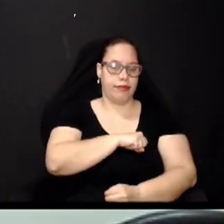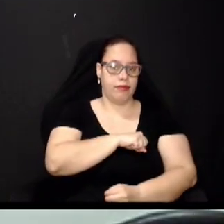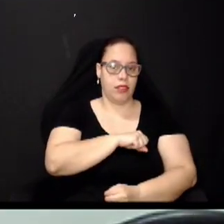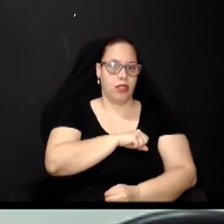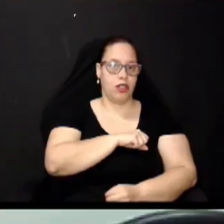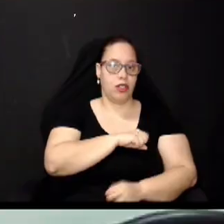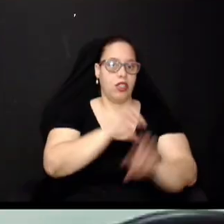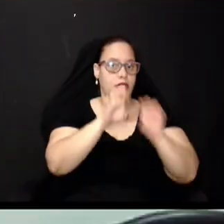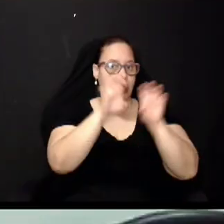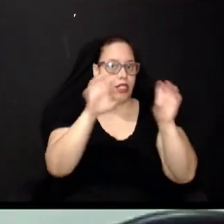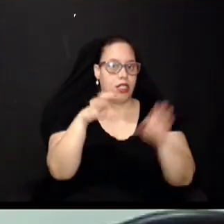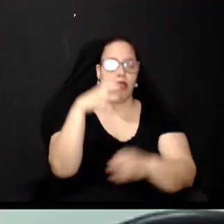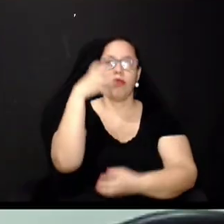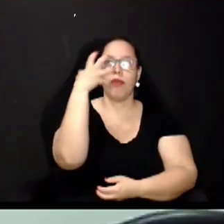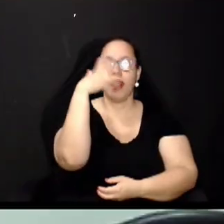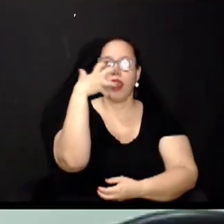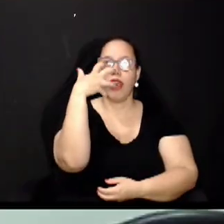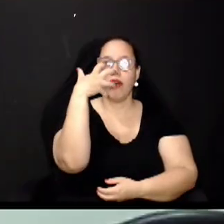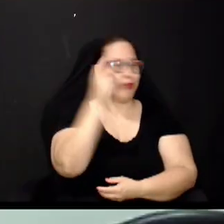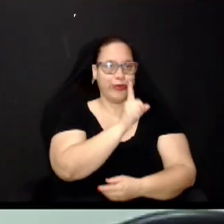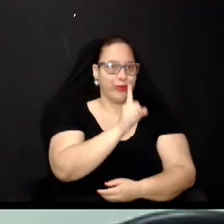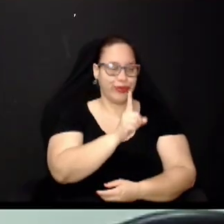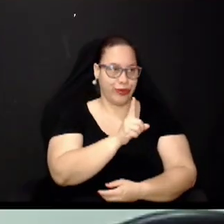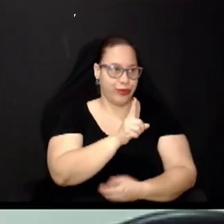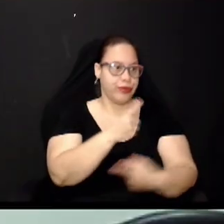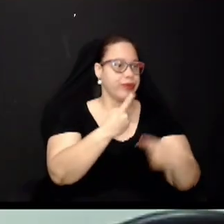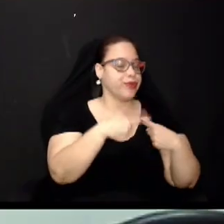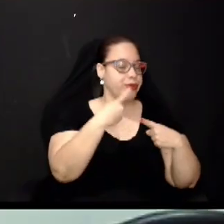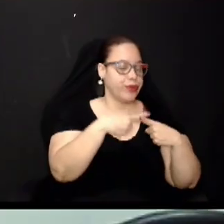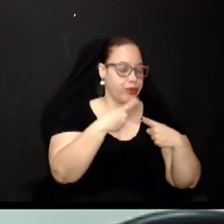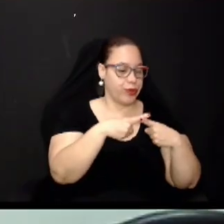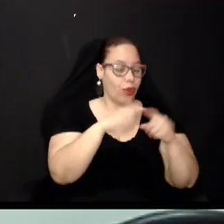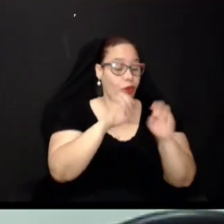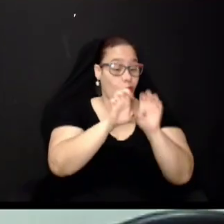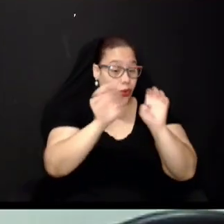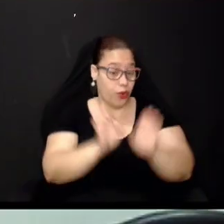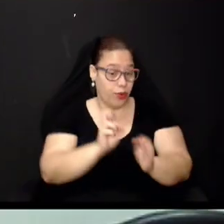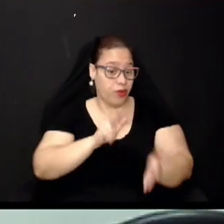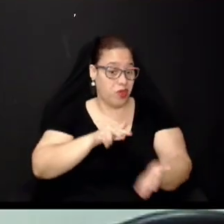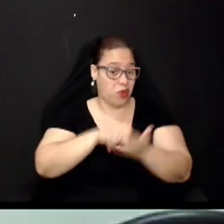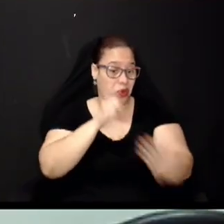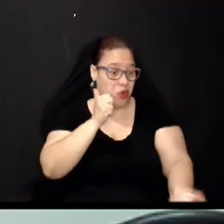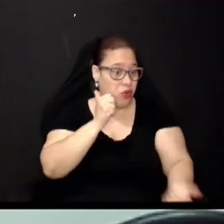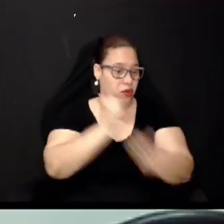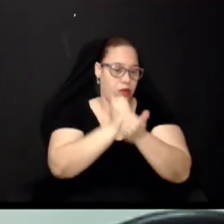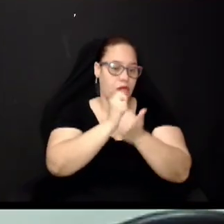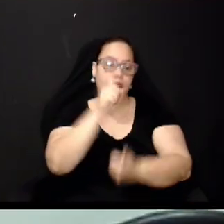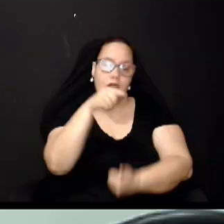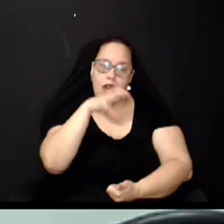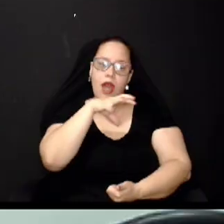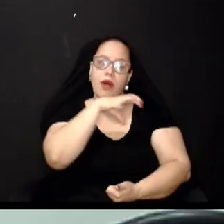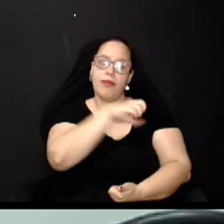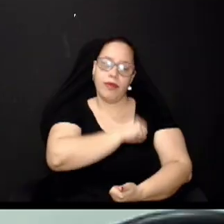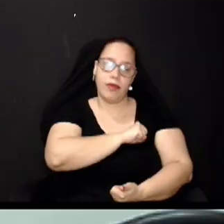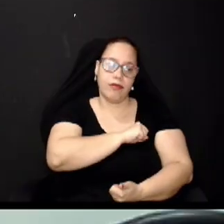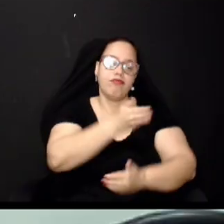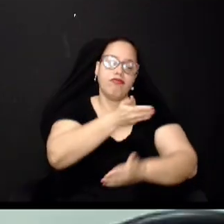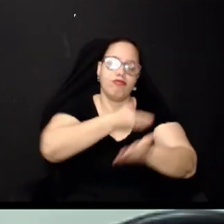de paixão, né? Porque o que estrutura relacionamento é amor, é cumplicidade,